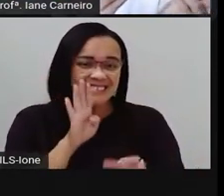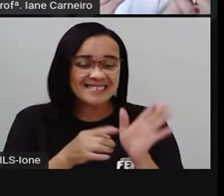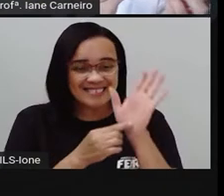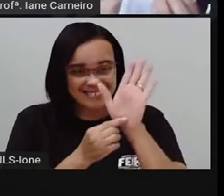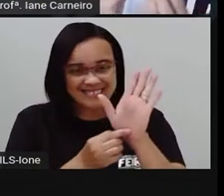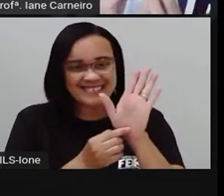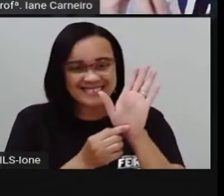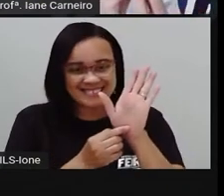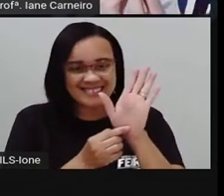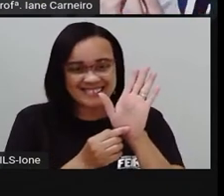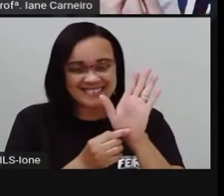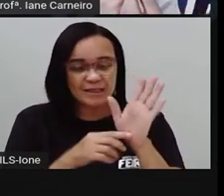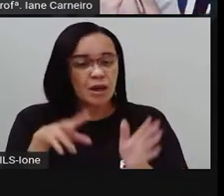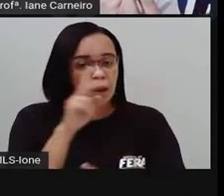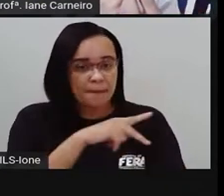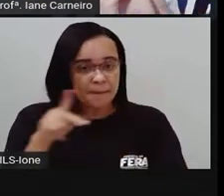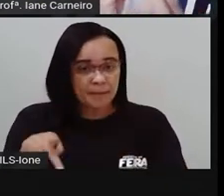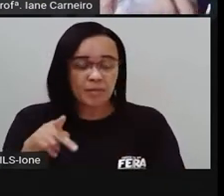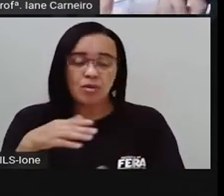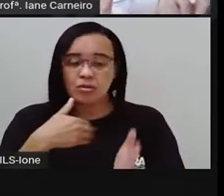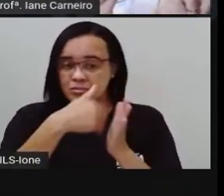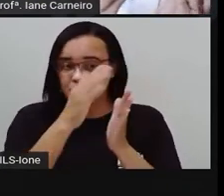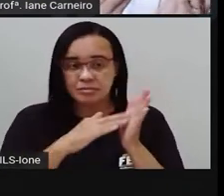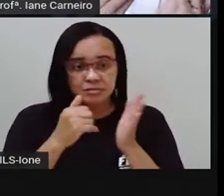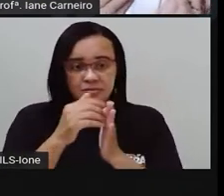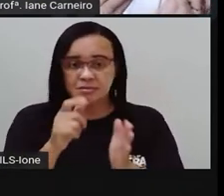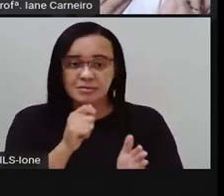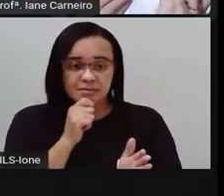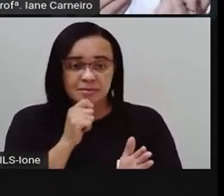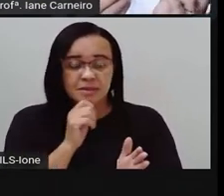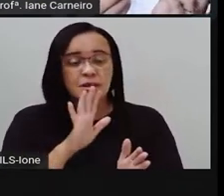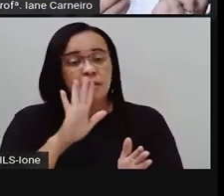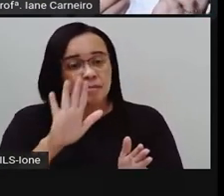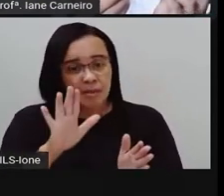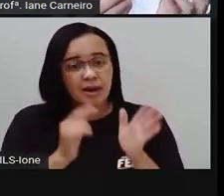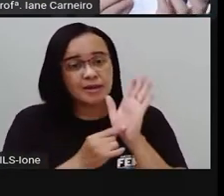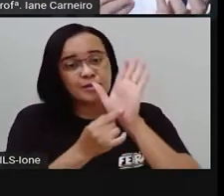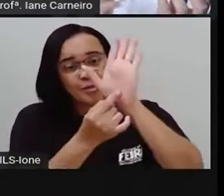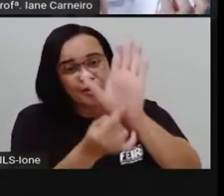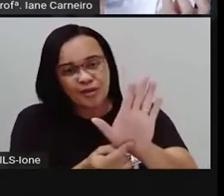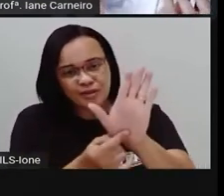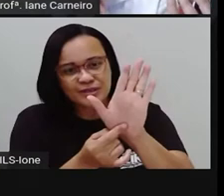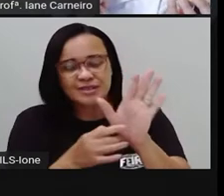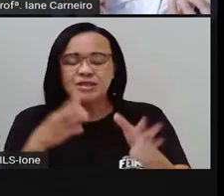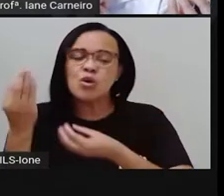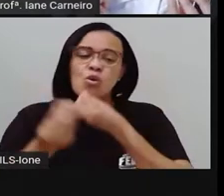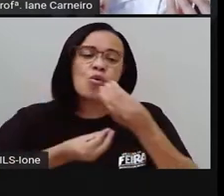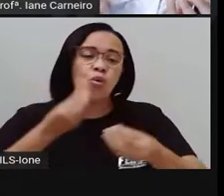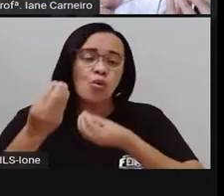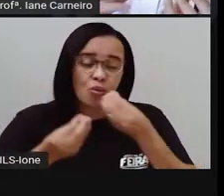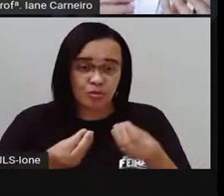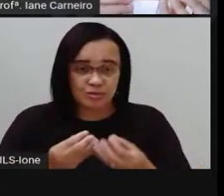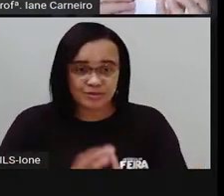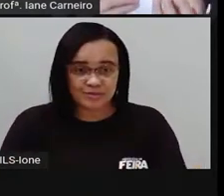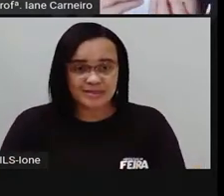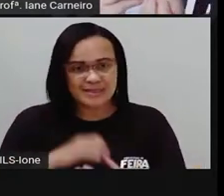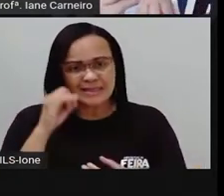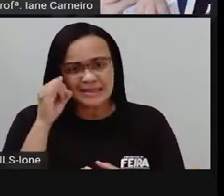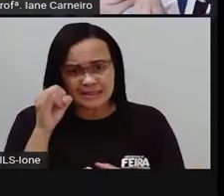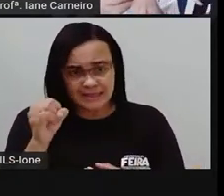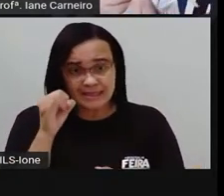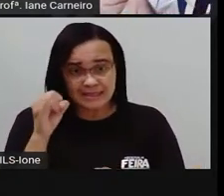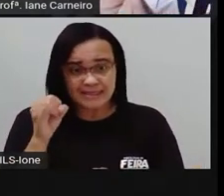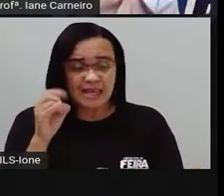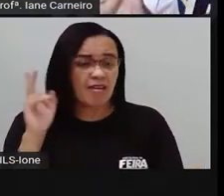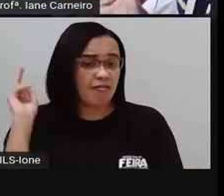vendo? A Pró não pintou ele, que a Pró vai mostrar aqui para vocês antes. Então aqui o porta-retrato. Se você quiser que ele seja um porta-retrato